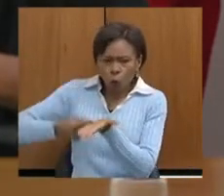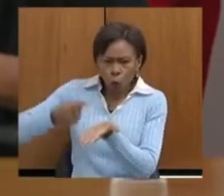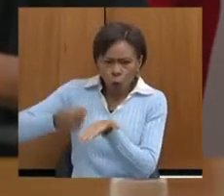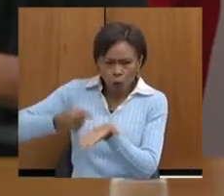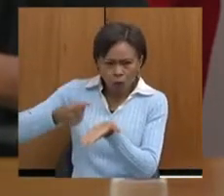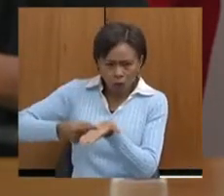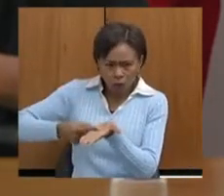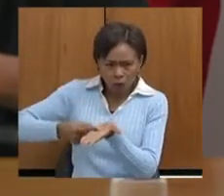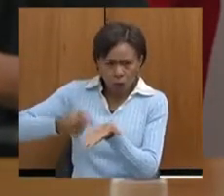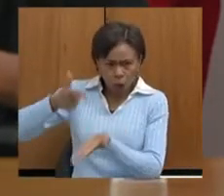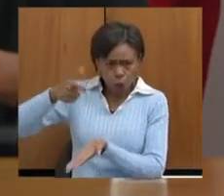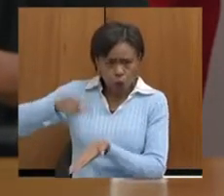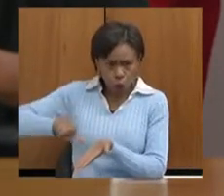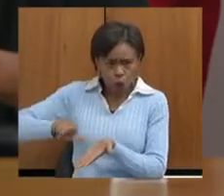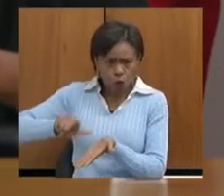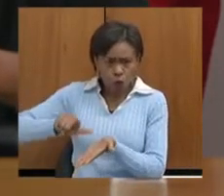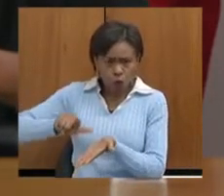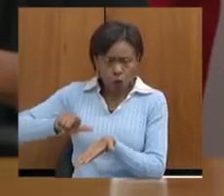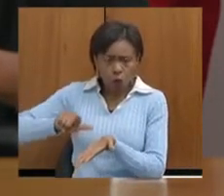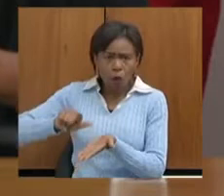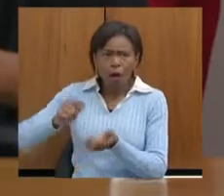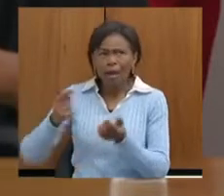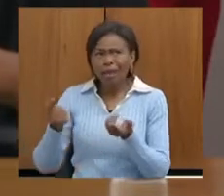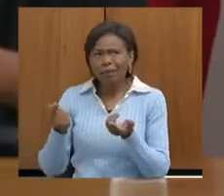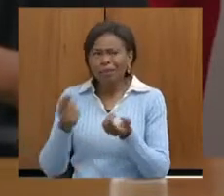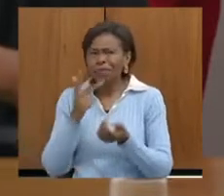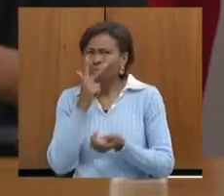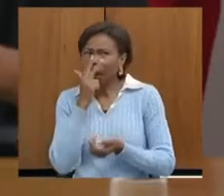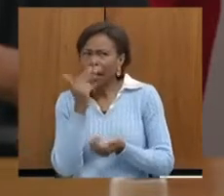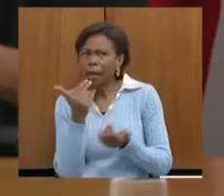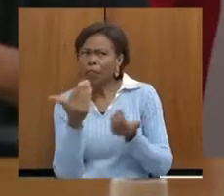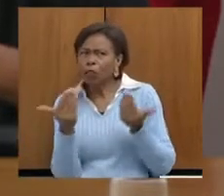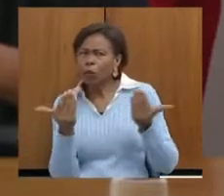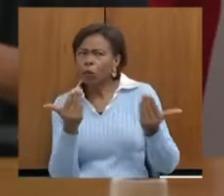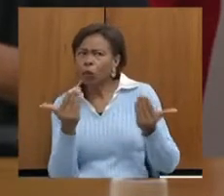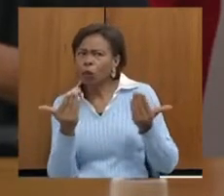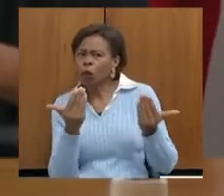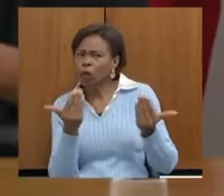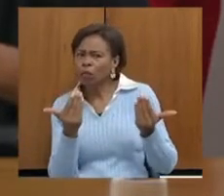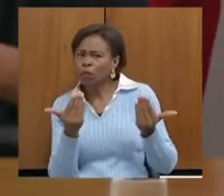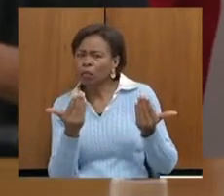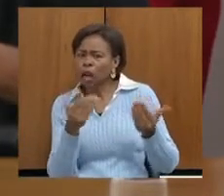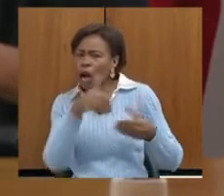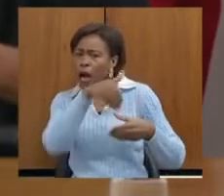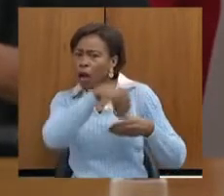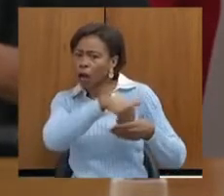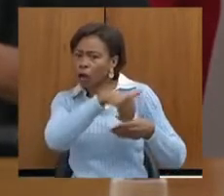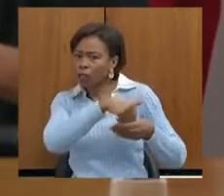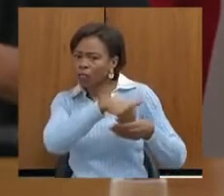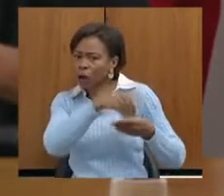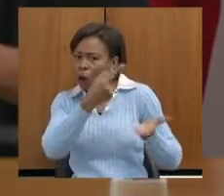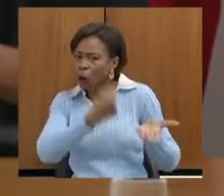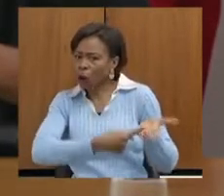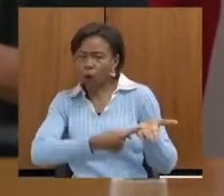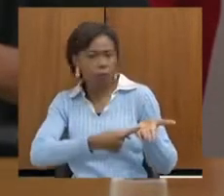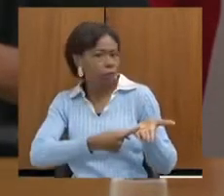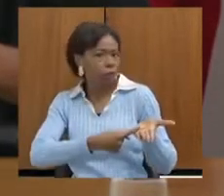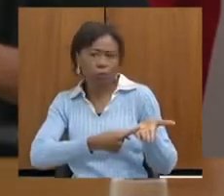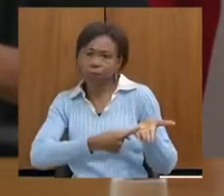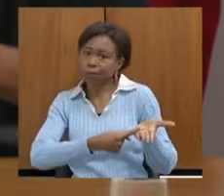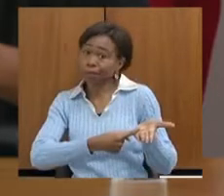como se fosse um acordo eleitoreiro eu explico que este é um risco eminente desistir